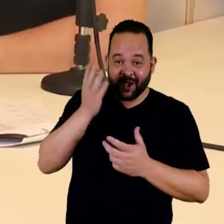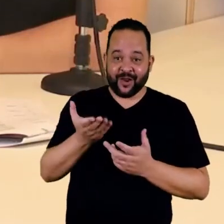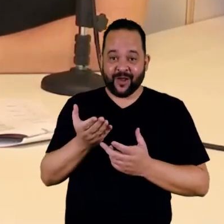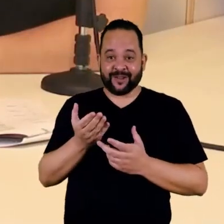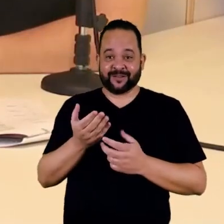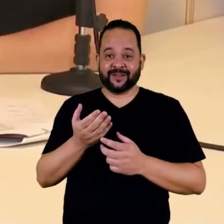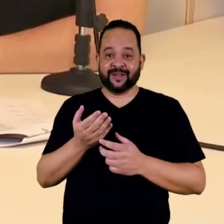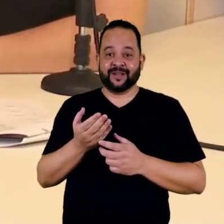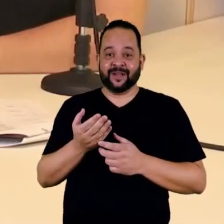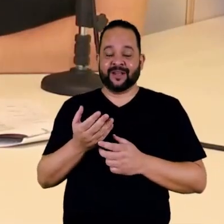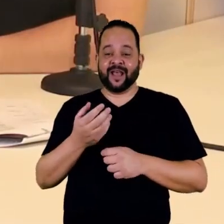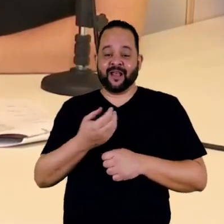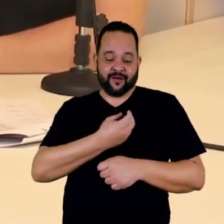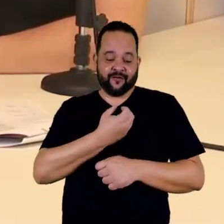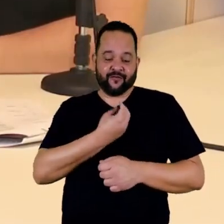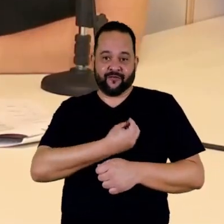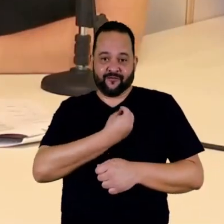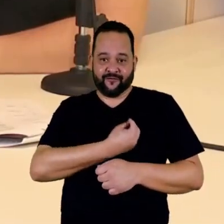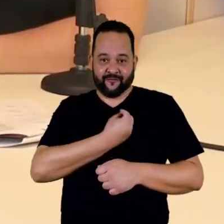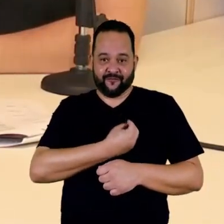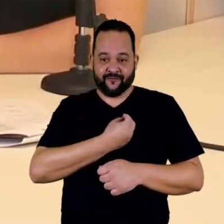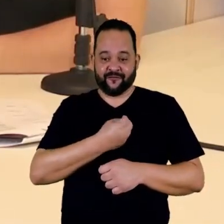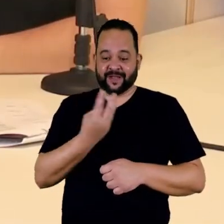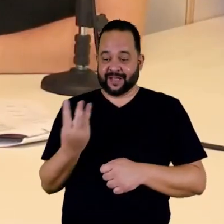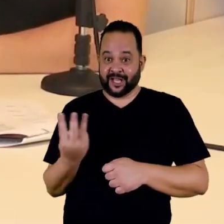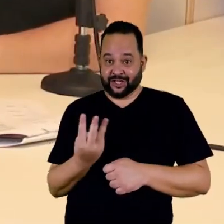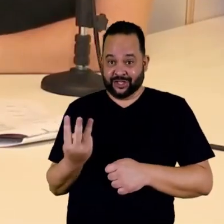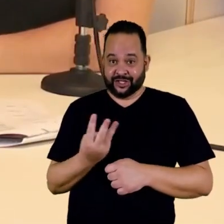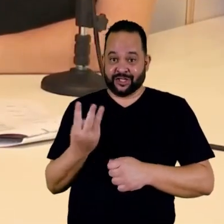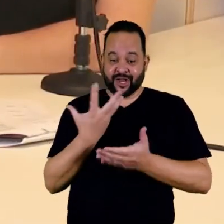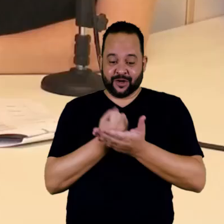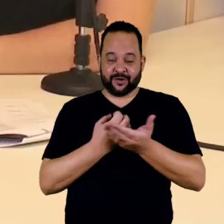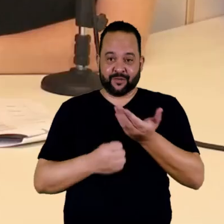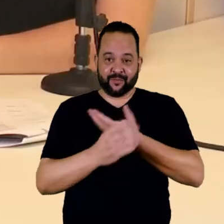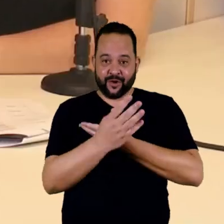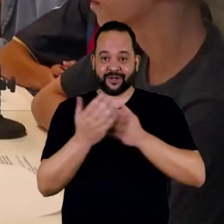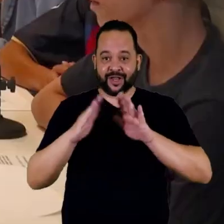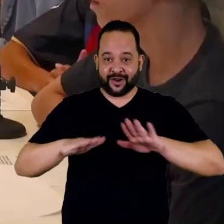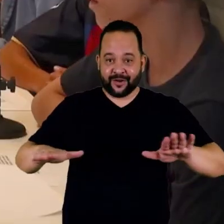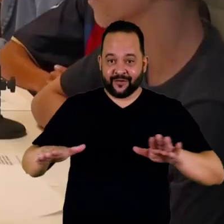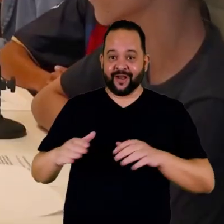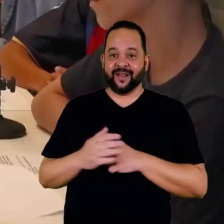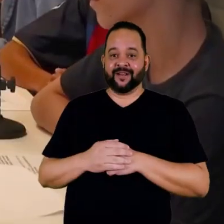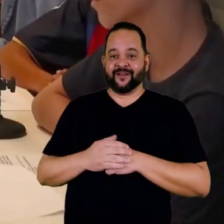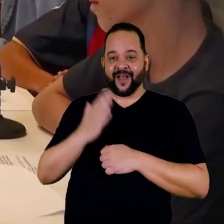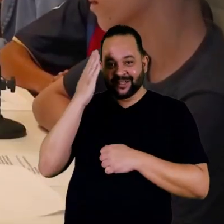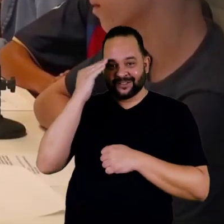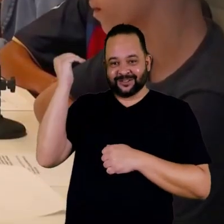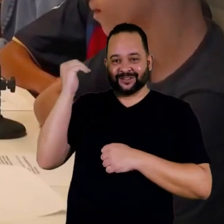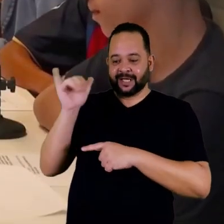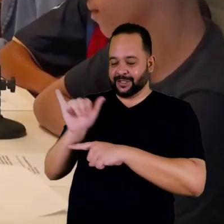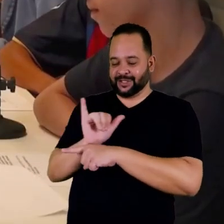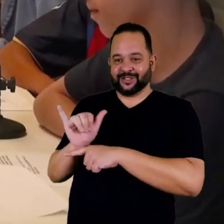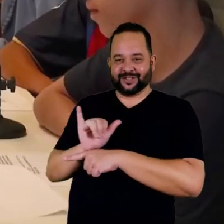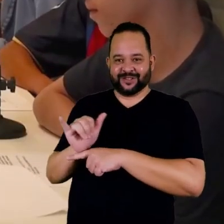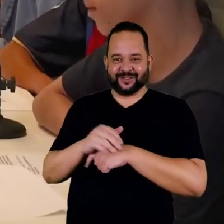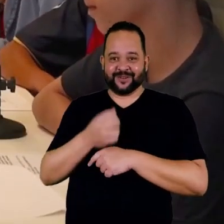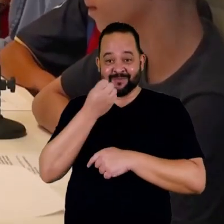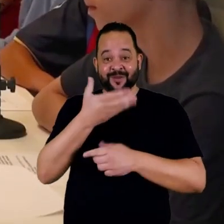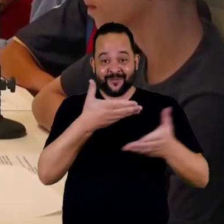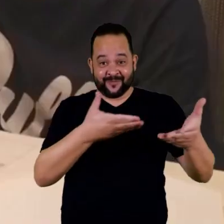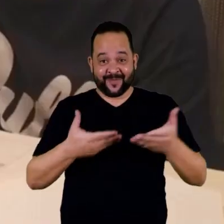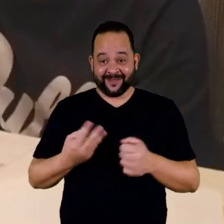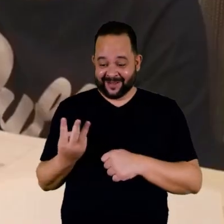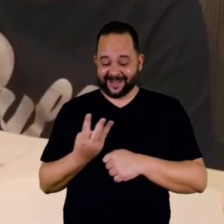o vida de três podcasters mirins que fazem sucesso no YouTube na podosfera sejam muito